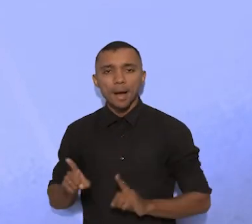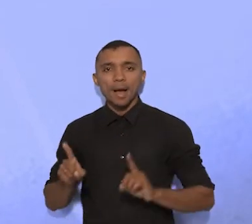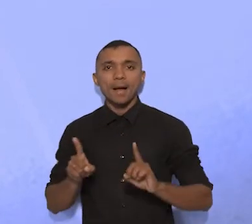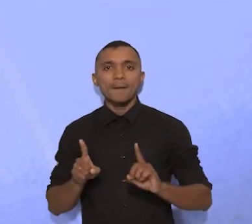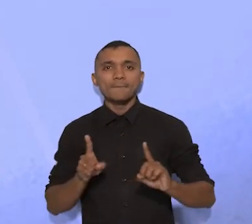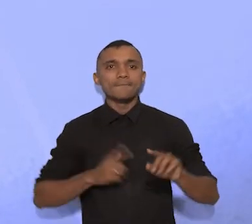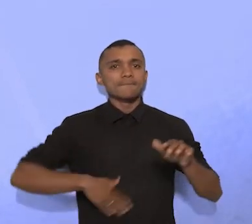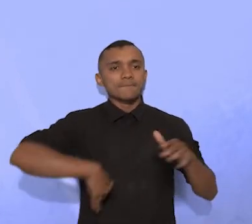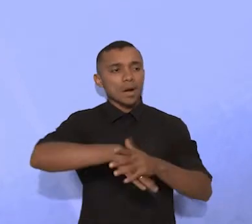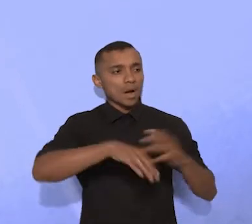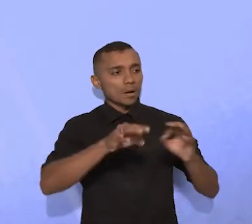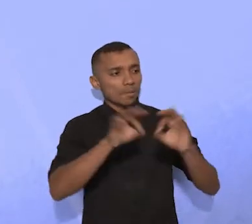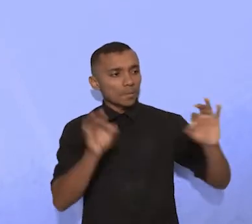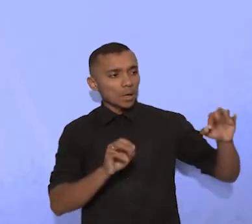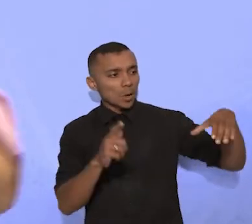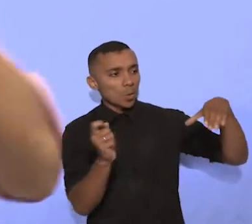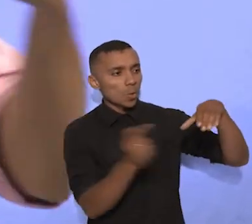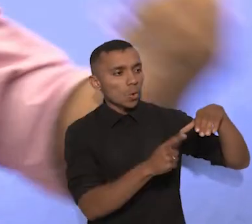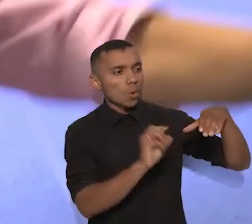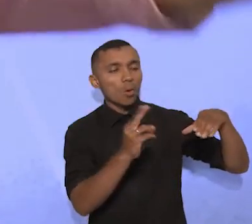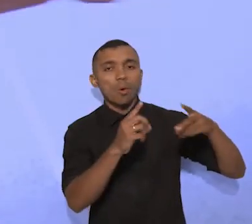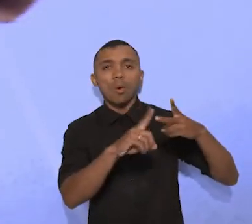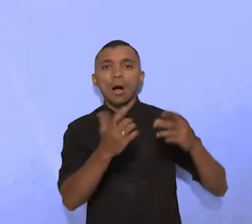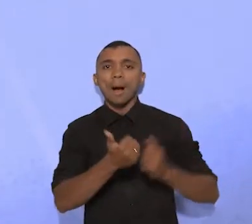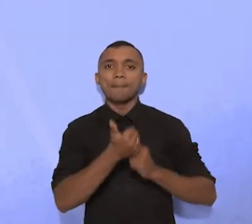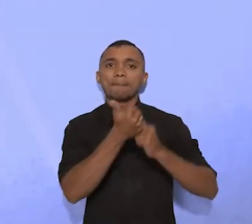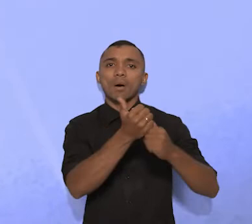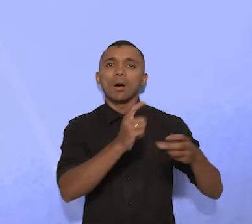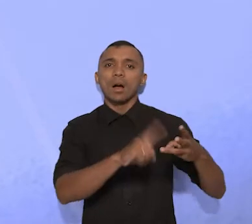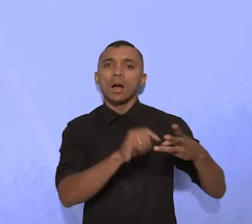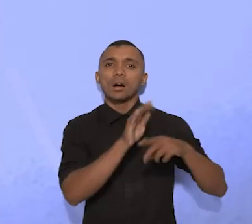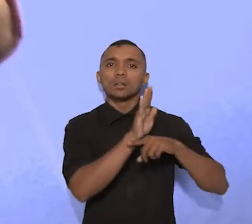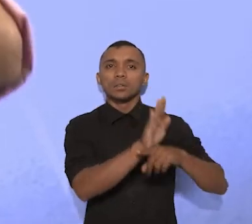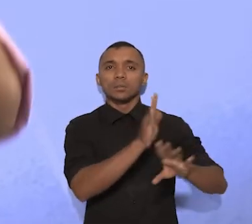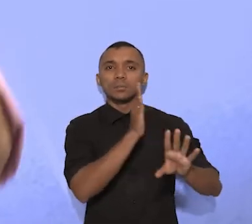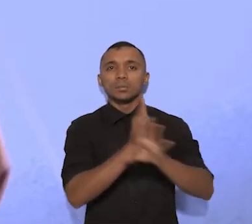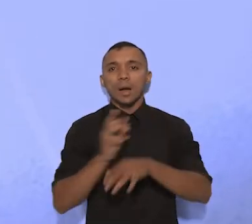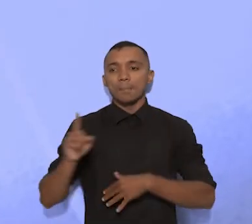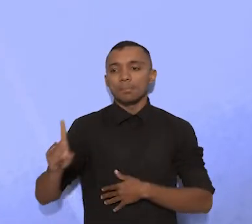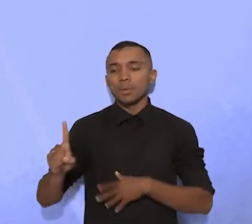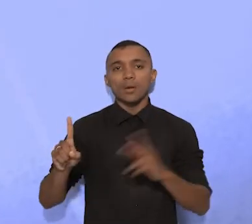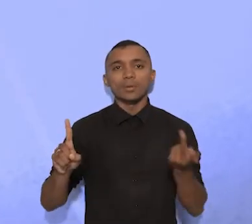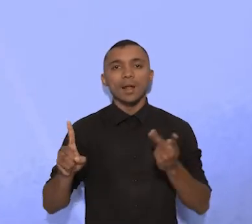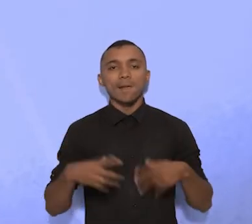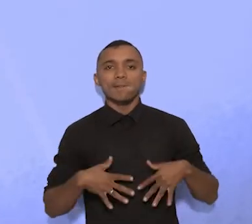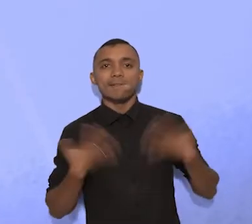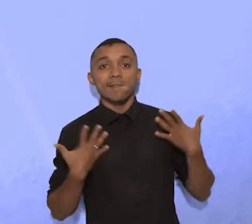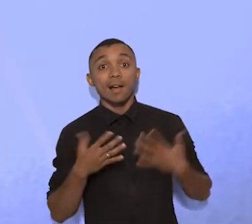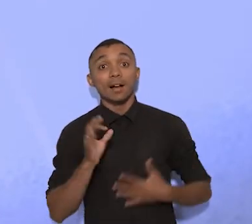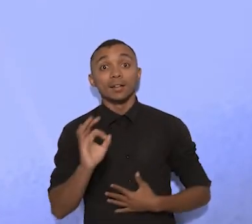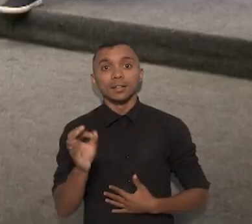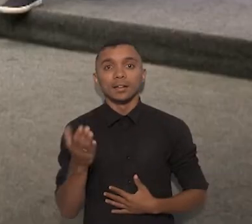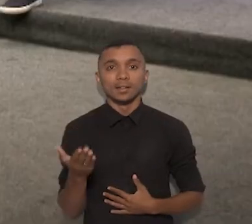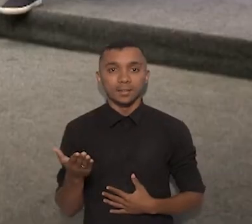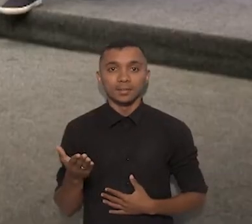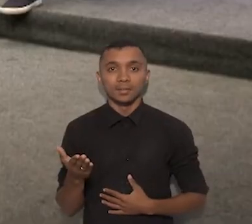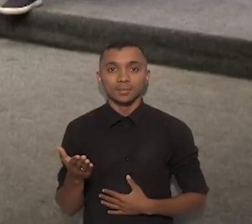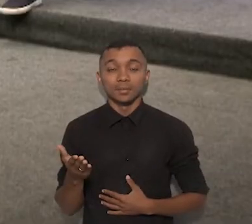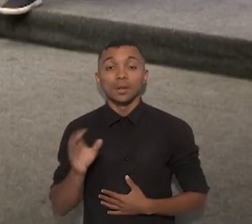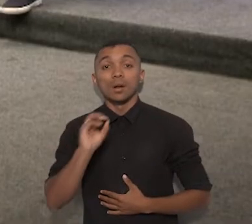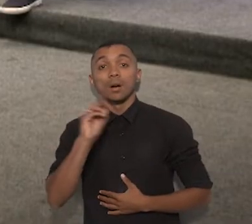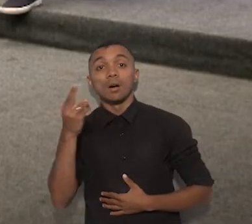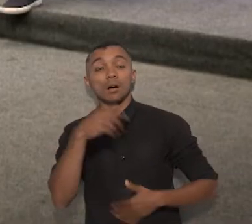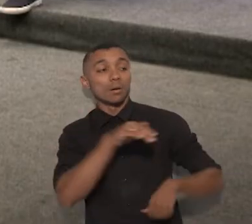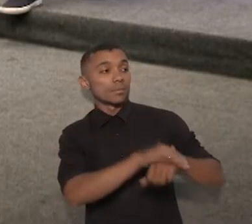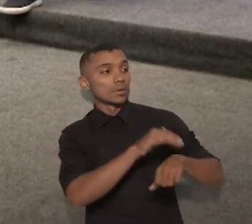seja para bater no gol, seja para fazer uma assistência, seja para aparecer pelo outro lado como elemento surpresa. Seja como na também, defesa, marcando. É, como também